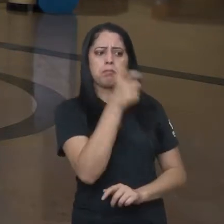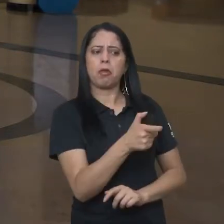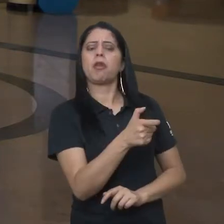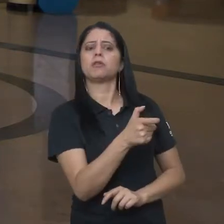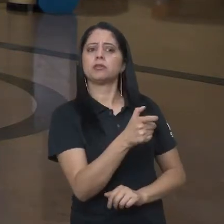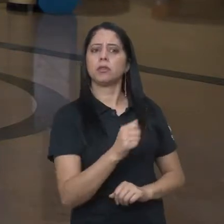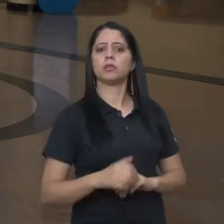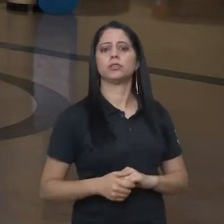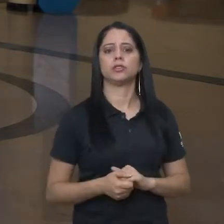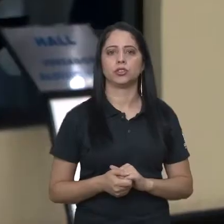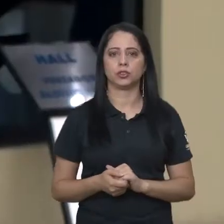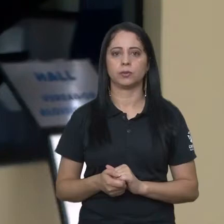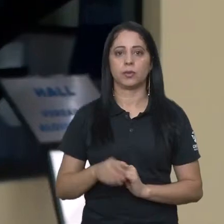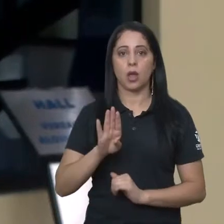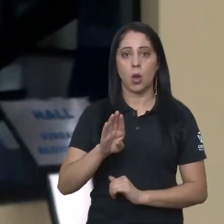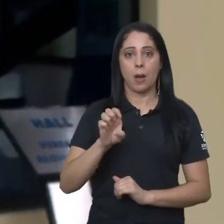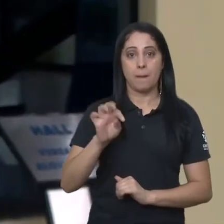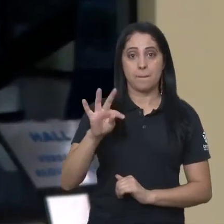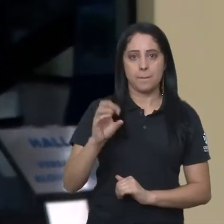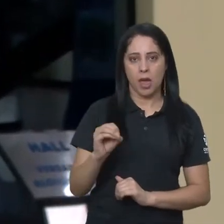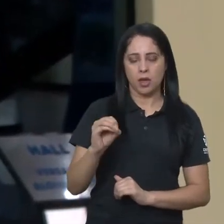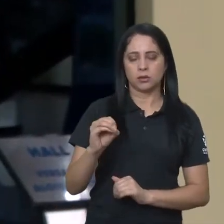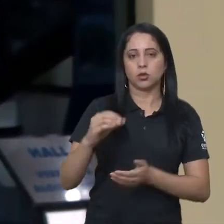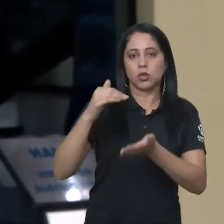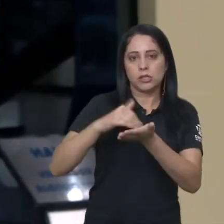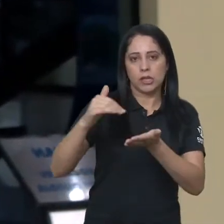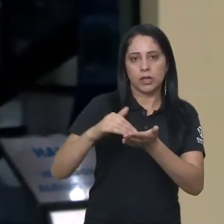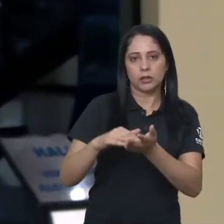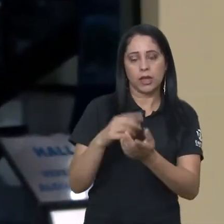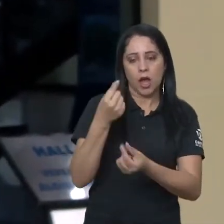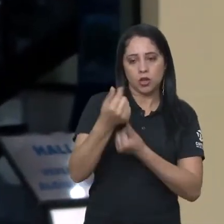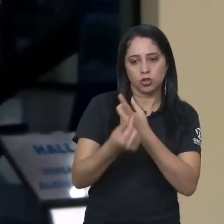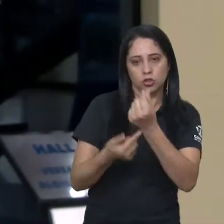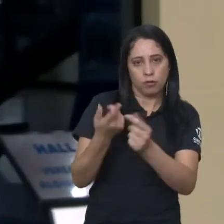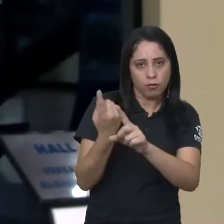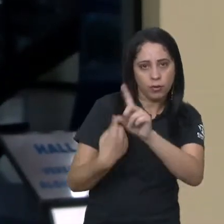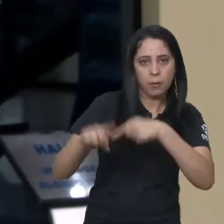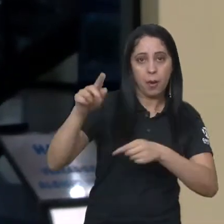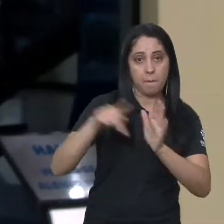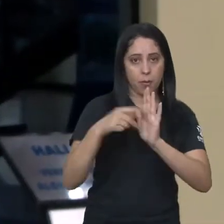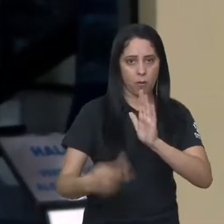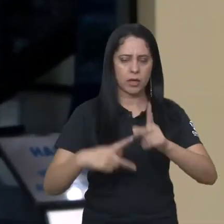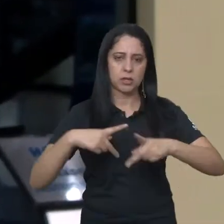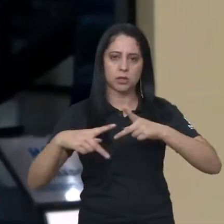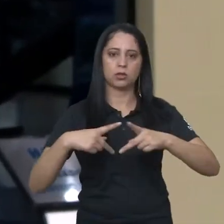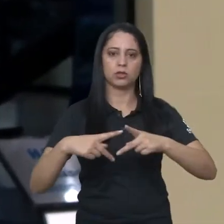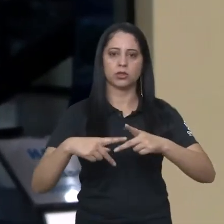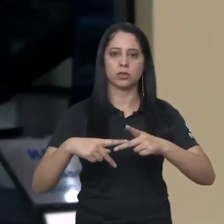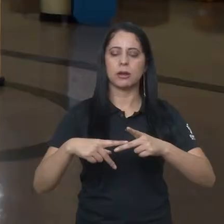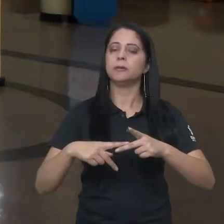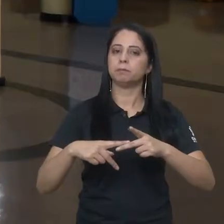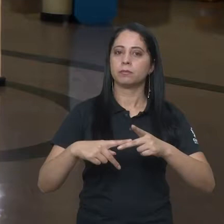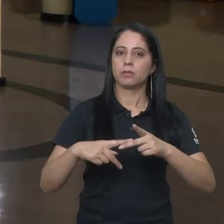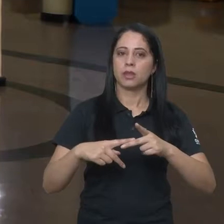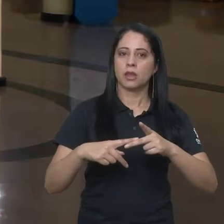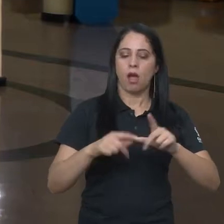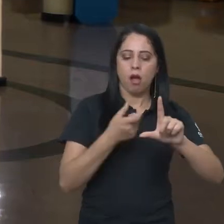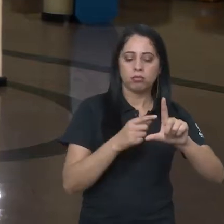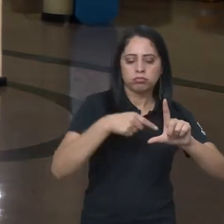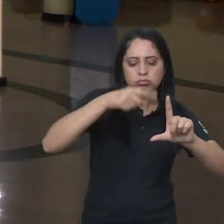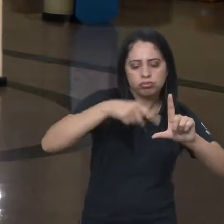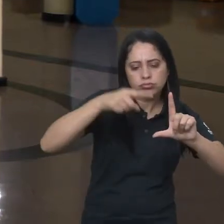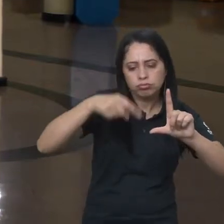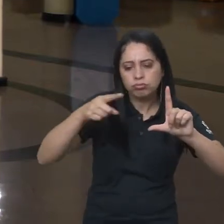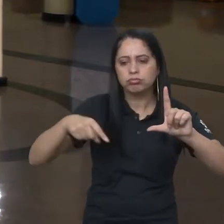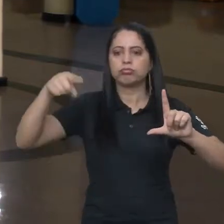ponto de vista empresarial. Para Alberto Mano Marques, secretário de Desenvolvimento Econômico de São José dos Campos, essa retomada